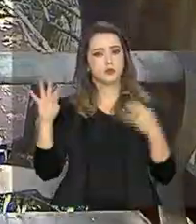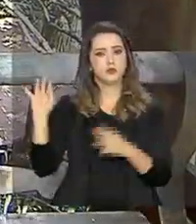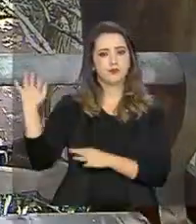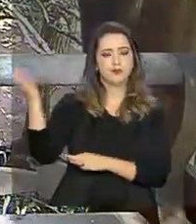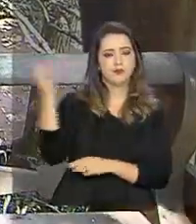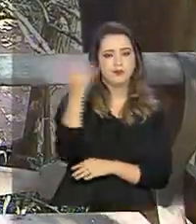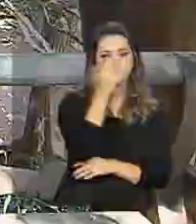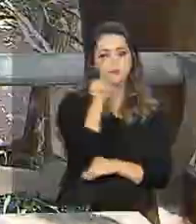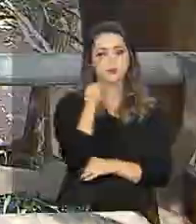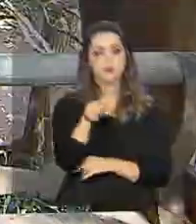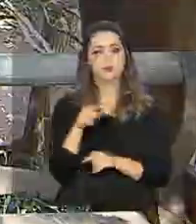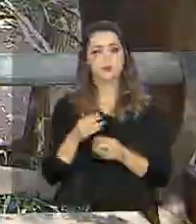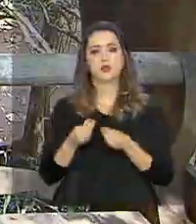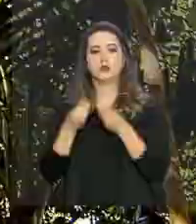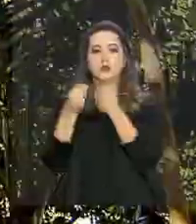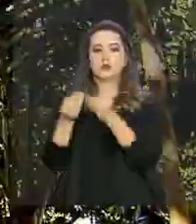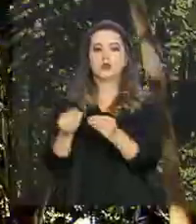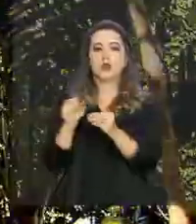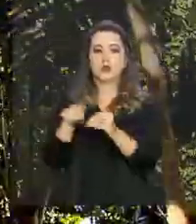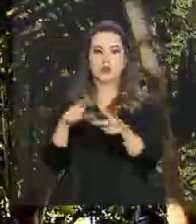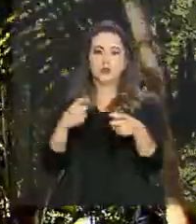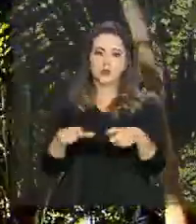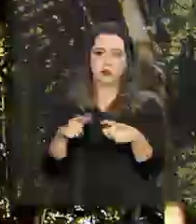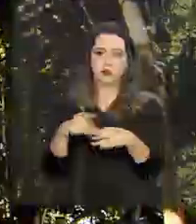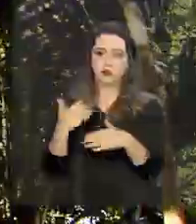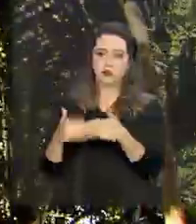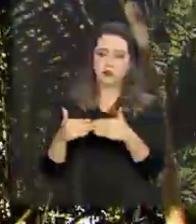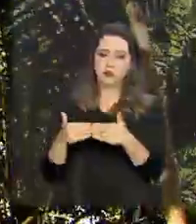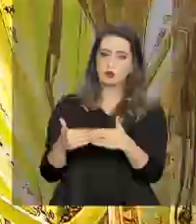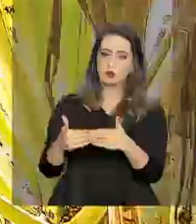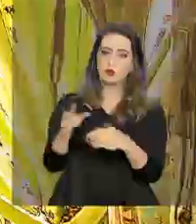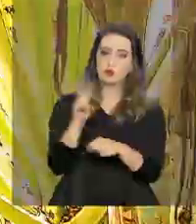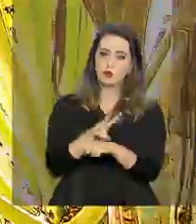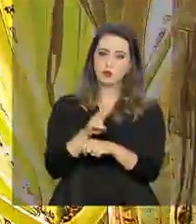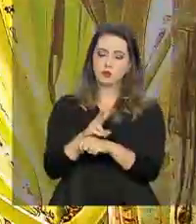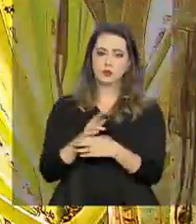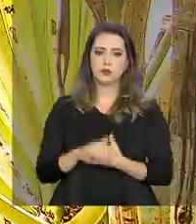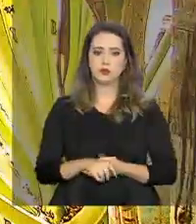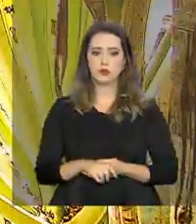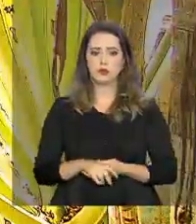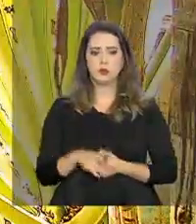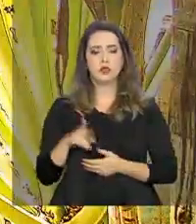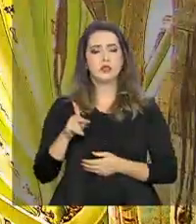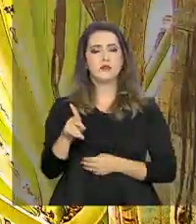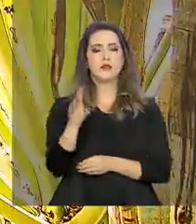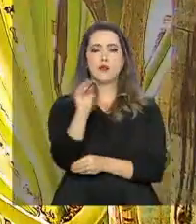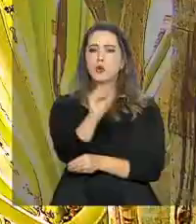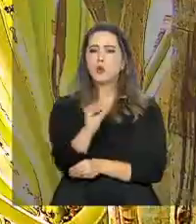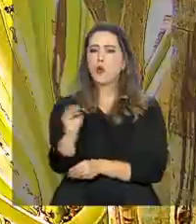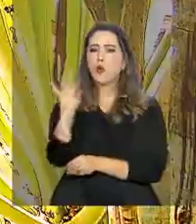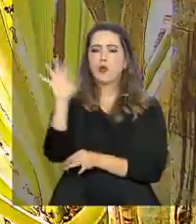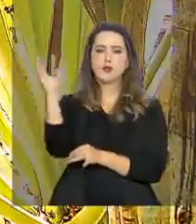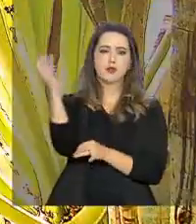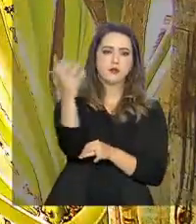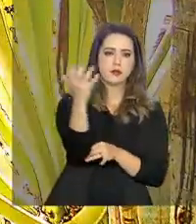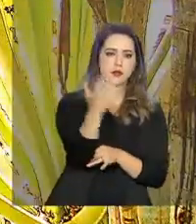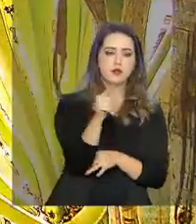iniciativa é uma forma de garantir que a área vai se manter intacta processo sempre a natureza